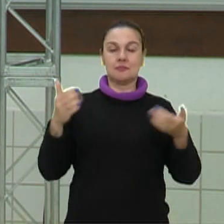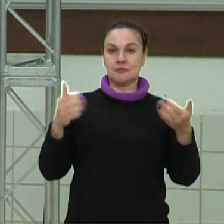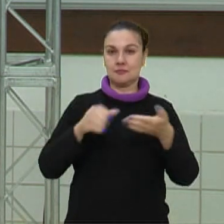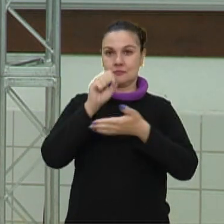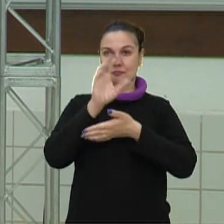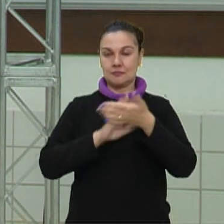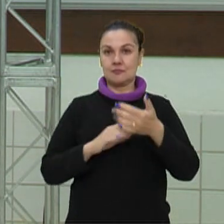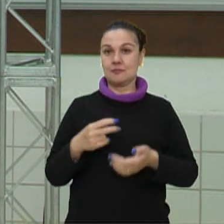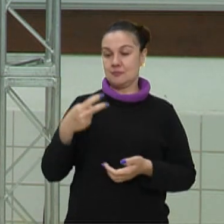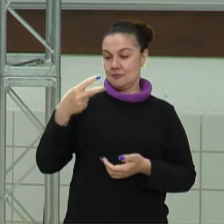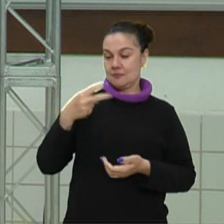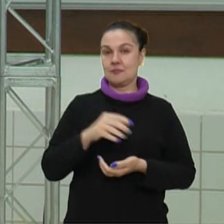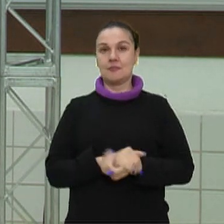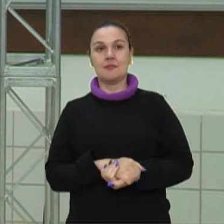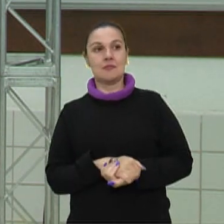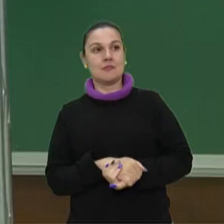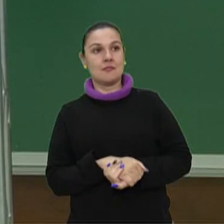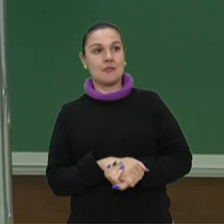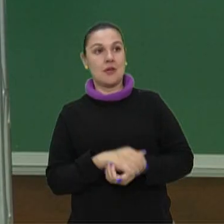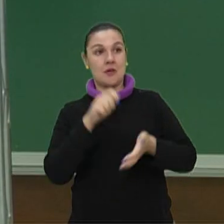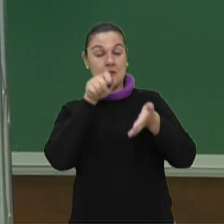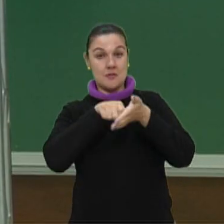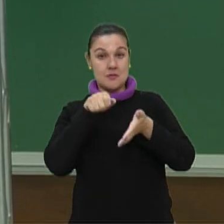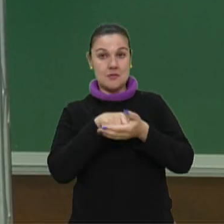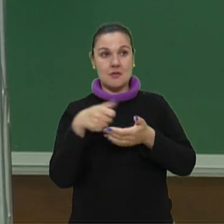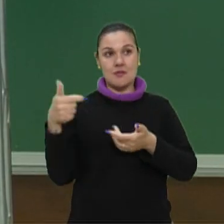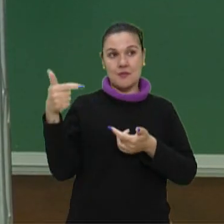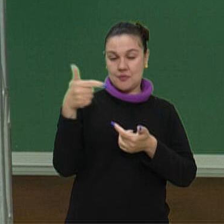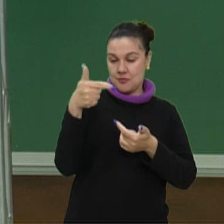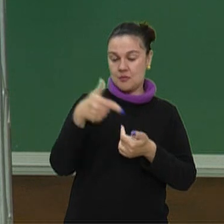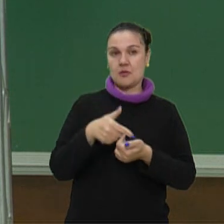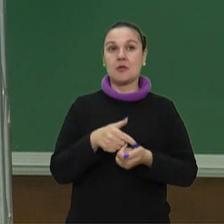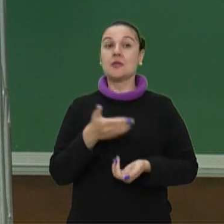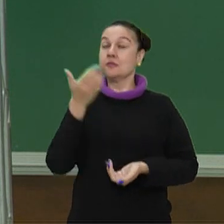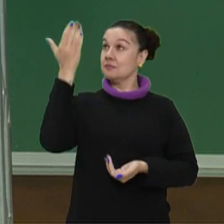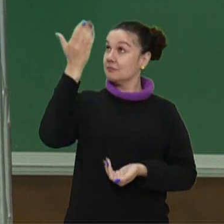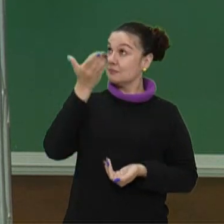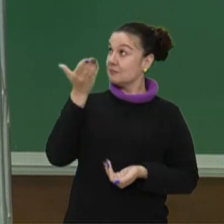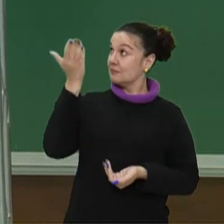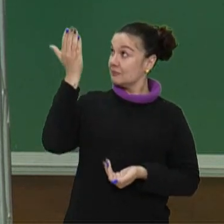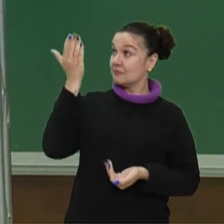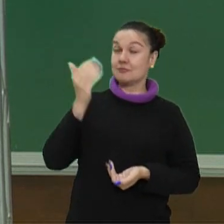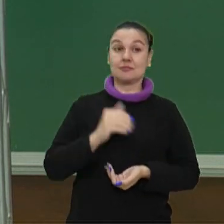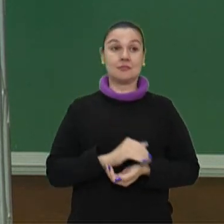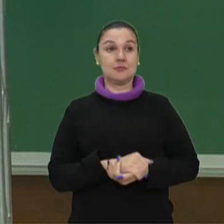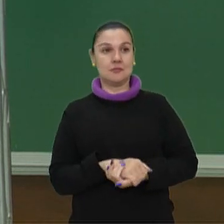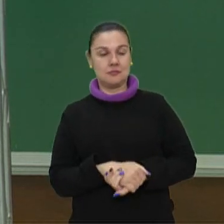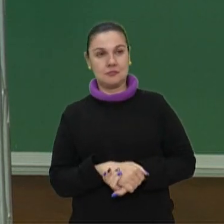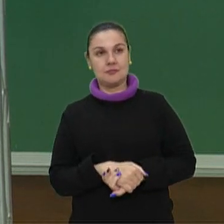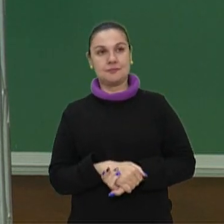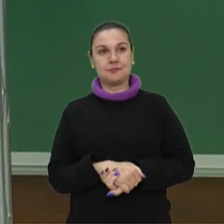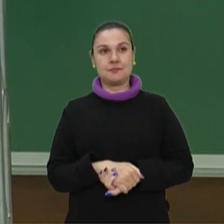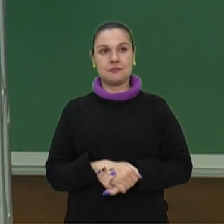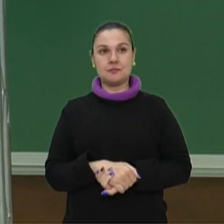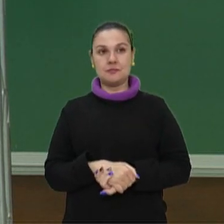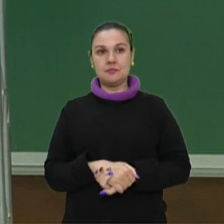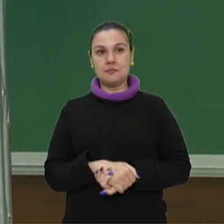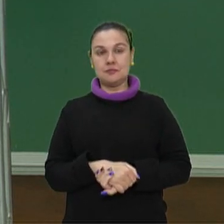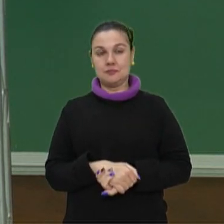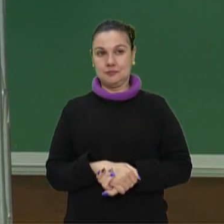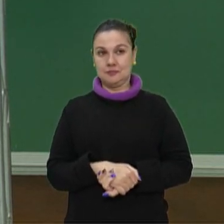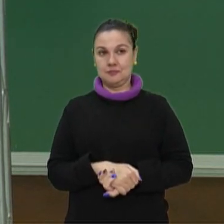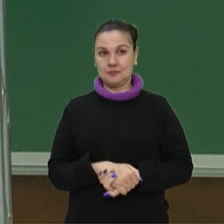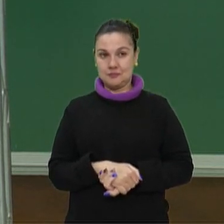Exercício 2. Veja só o exercício 2. Sejam x1 e x2 as raízes da equação do segundo grau, x²